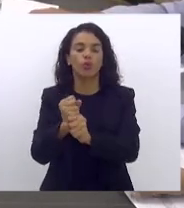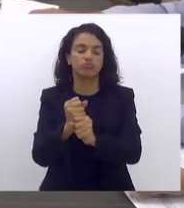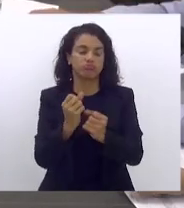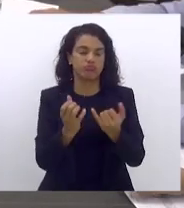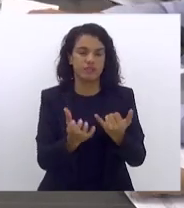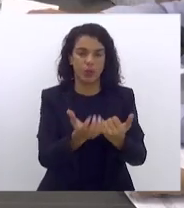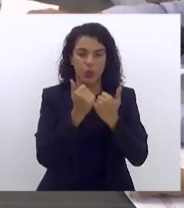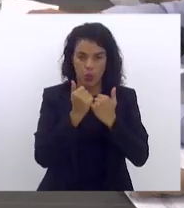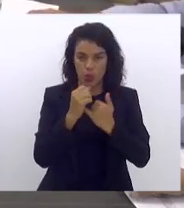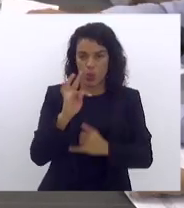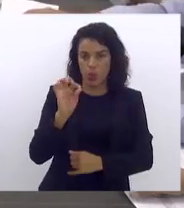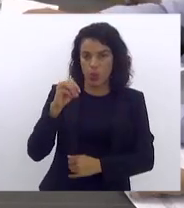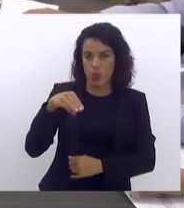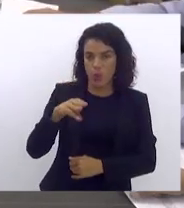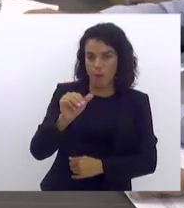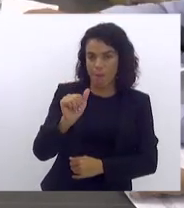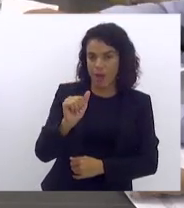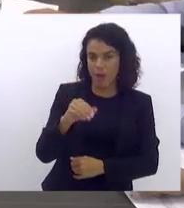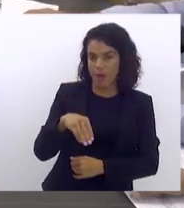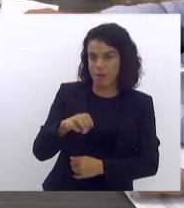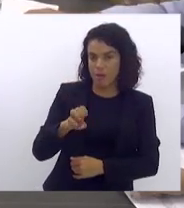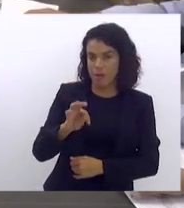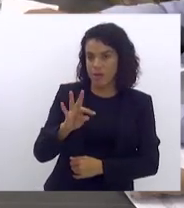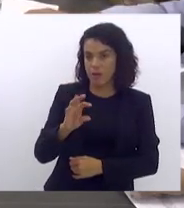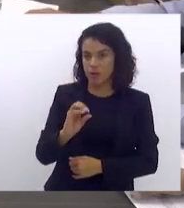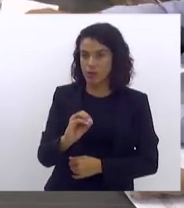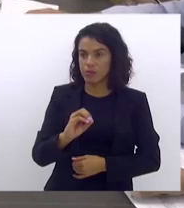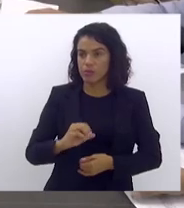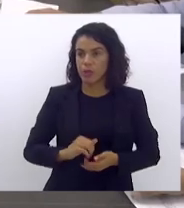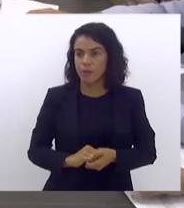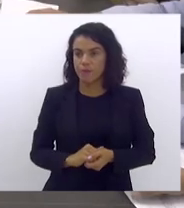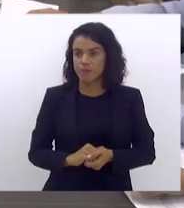Então, nesse sentido, que deu parecer exclusivamente pela juridicidade.